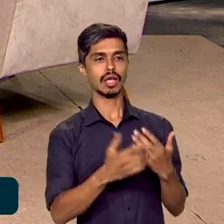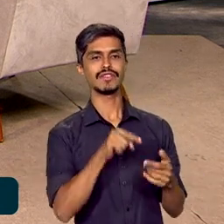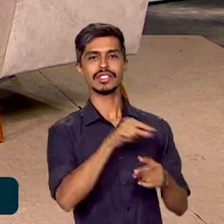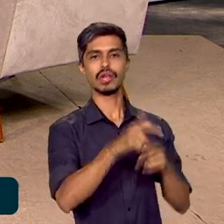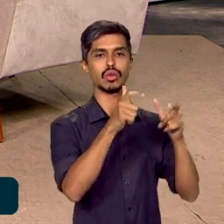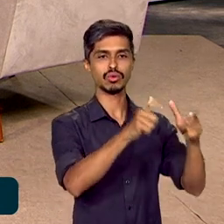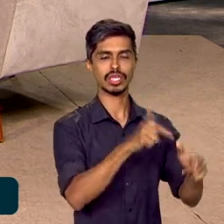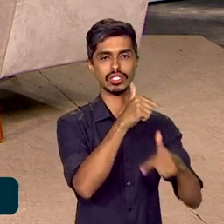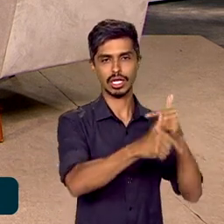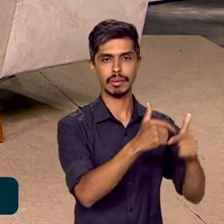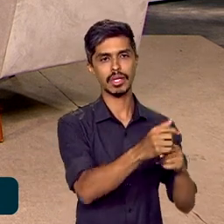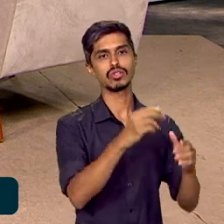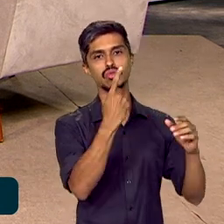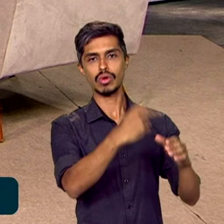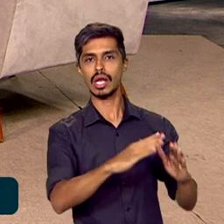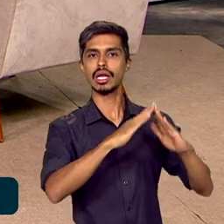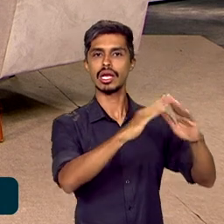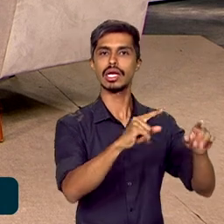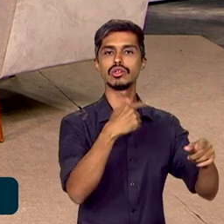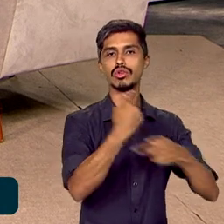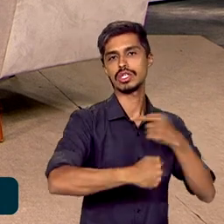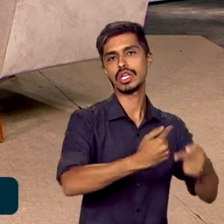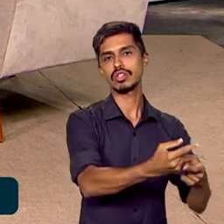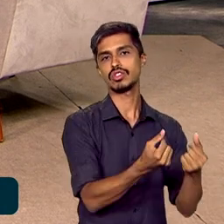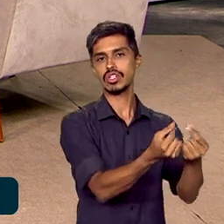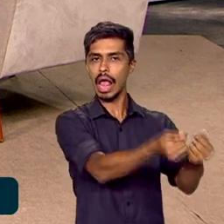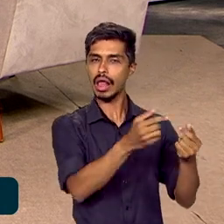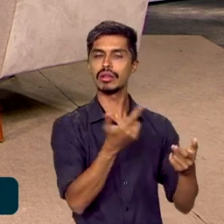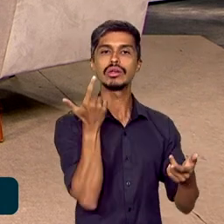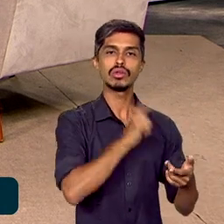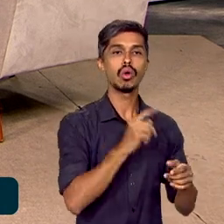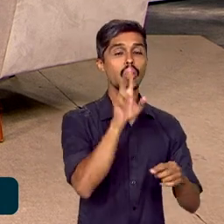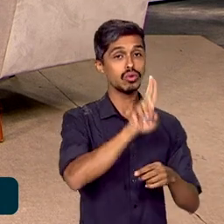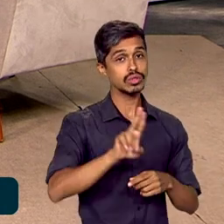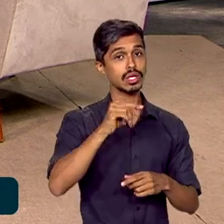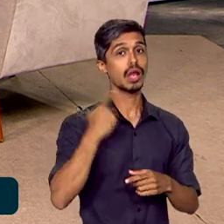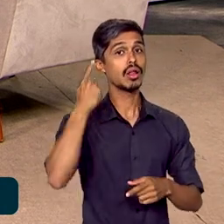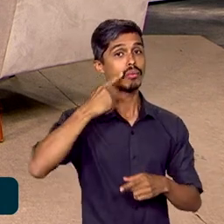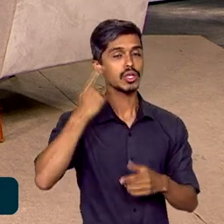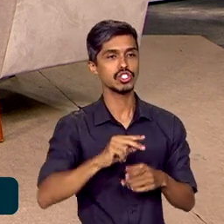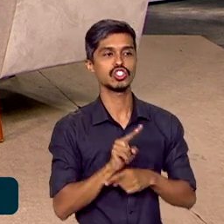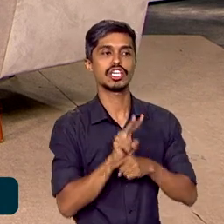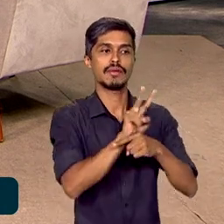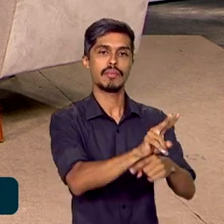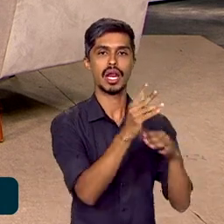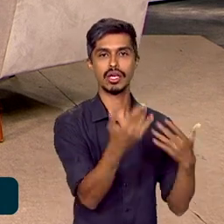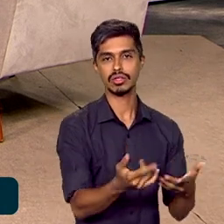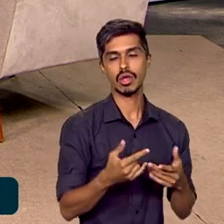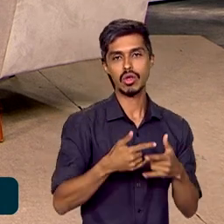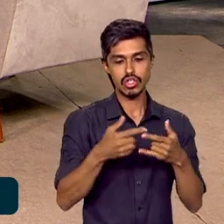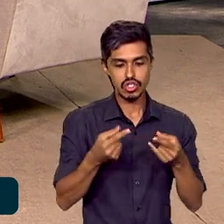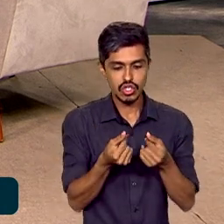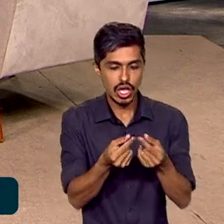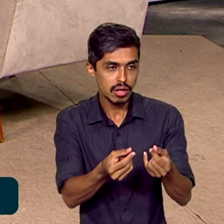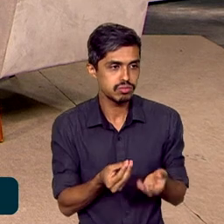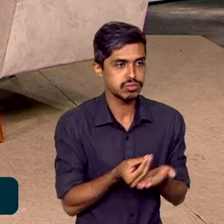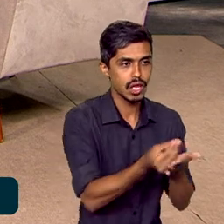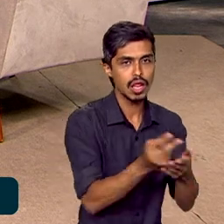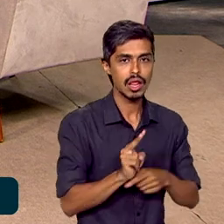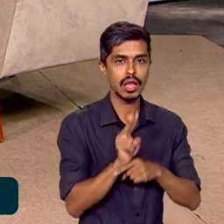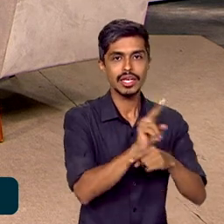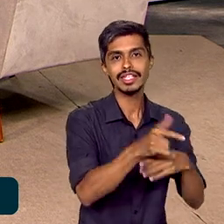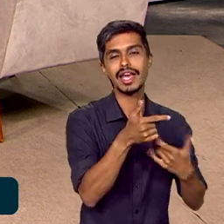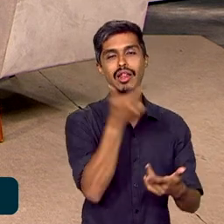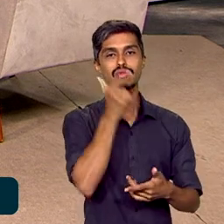de trabalho, a sua moradia e a sua geração de renda a partir das políticas de crédito que a gente faz chegar às famílias e elas poder desenvolver